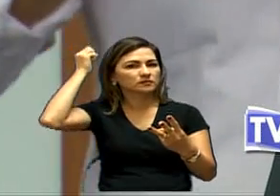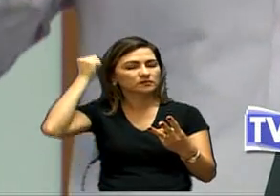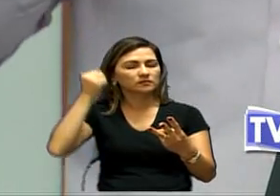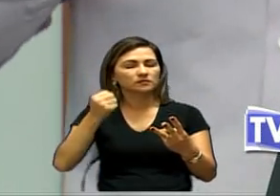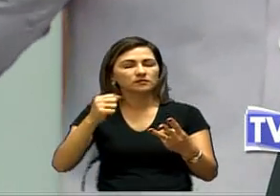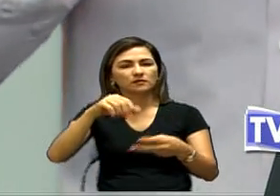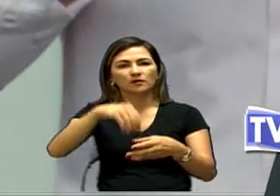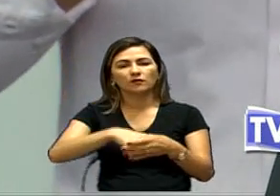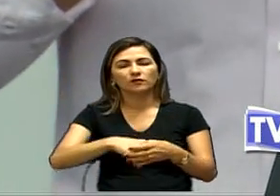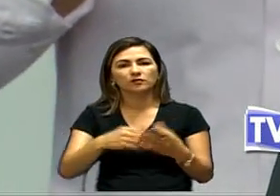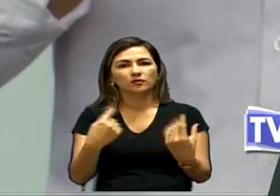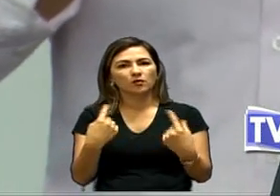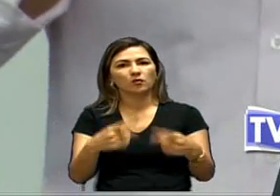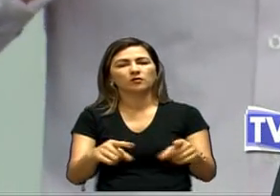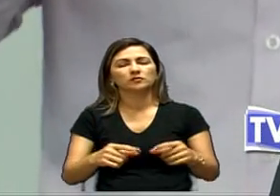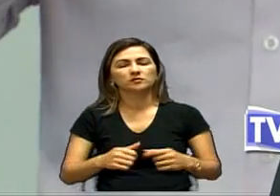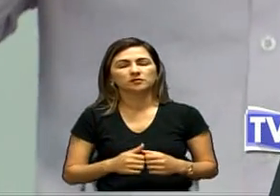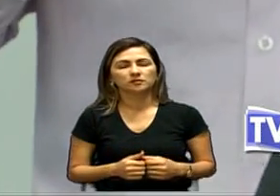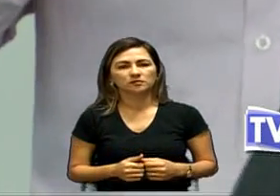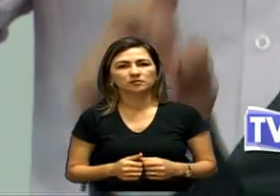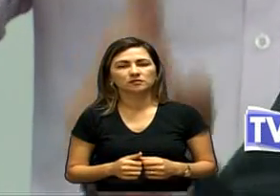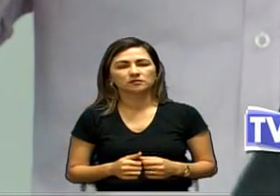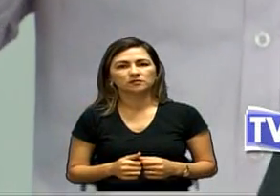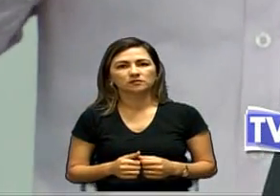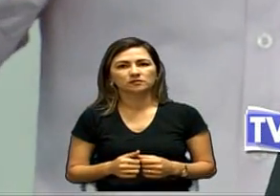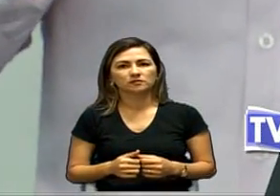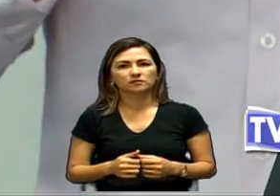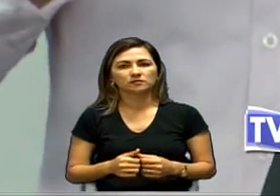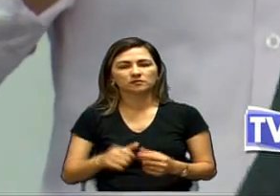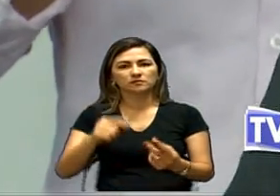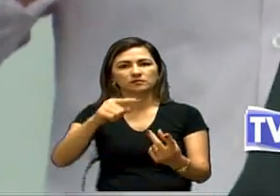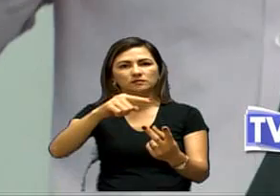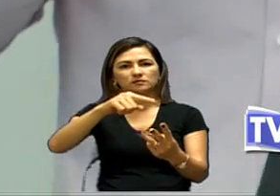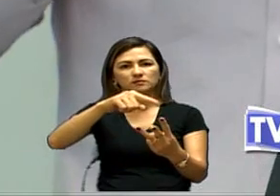não. A 1 é sim, a 2 é não e a 3 é sim.